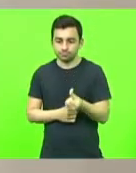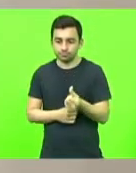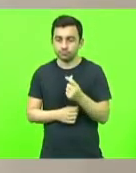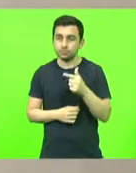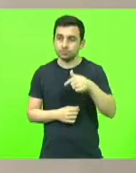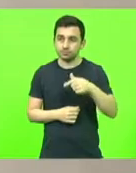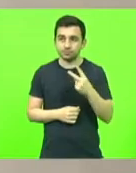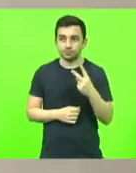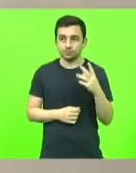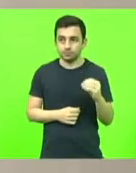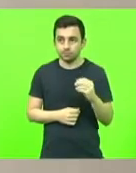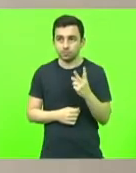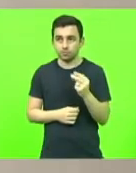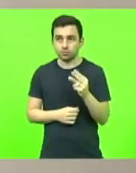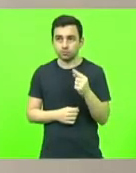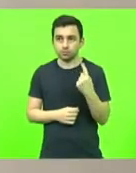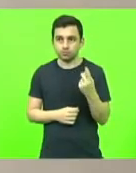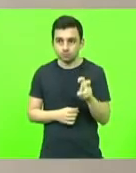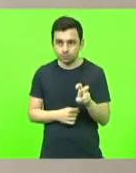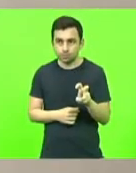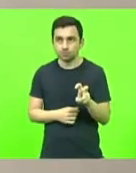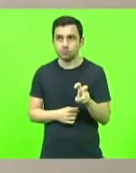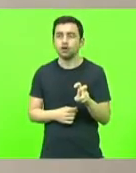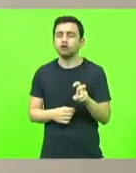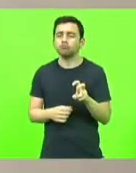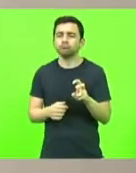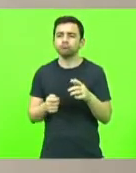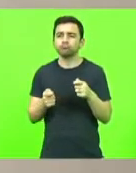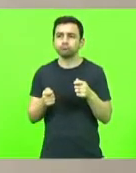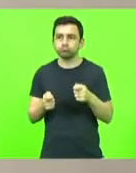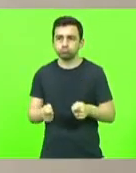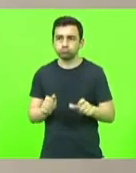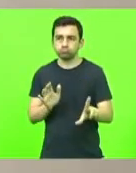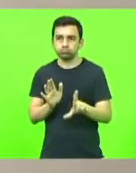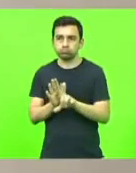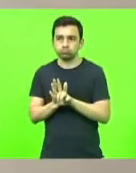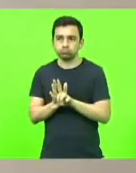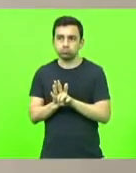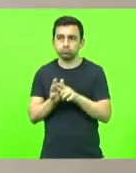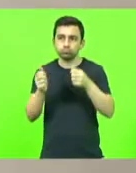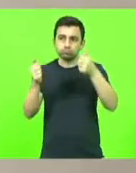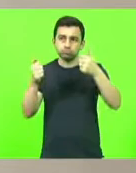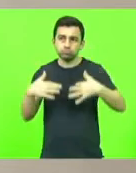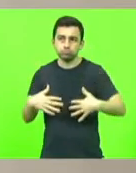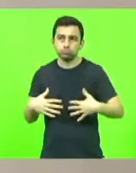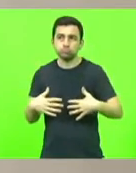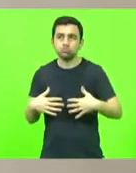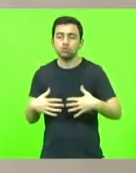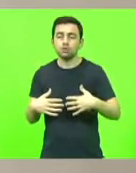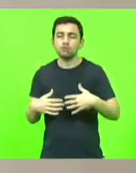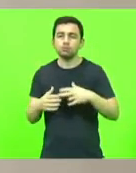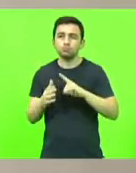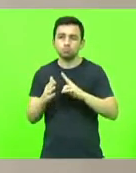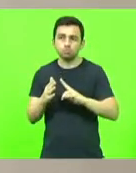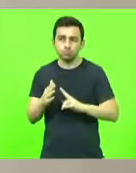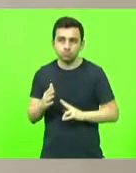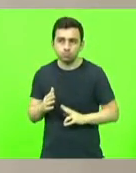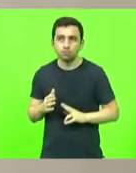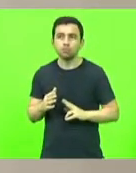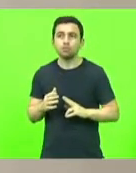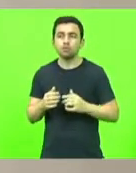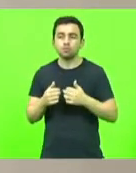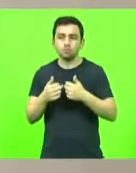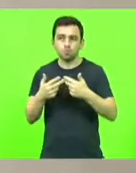16.720/2015, que consolida as leis que dispõem sobre denominação de bens públicos de âmbito do Estado de